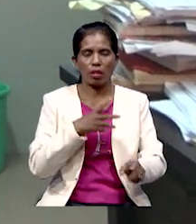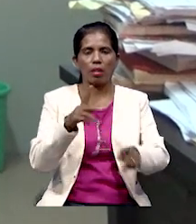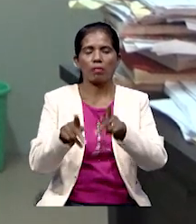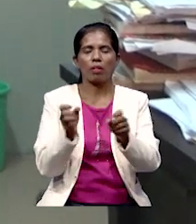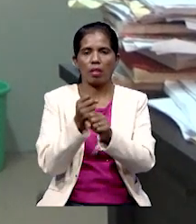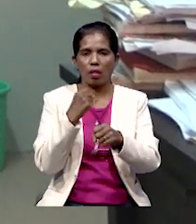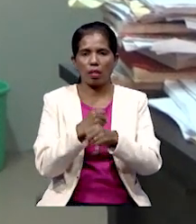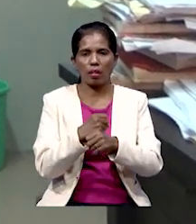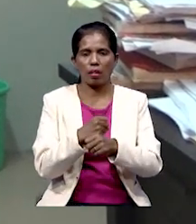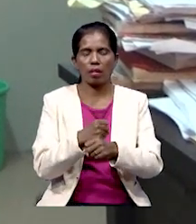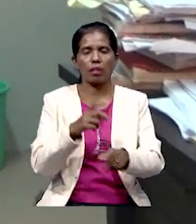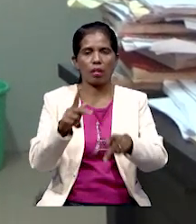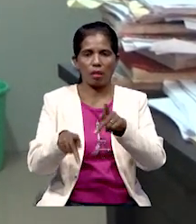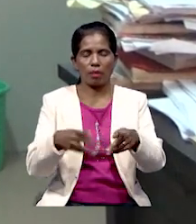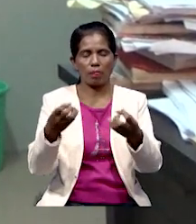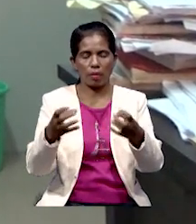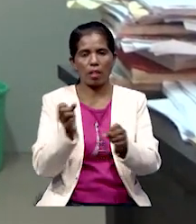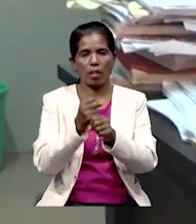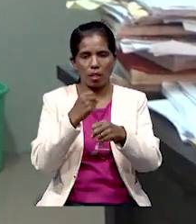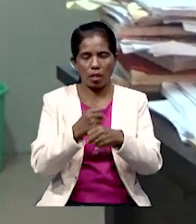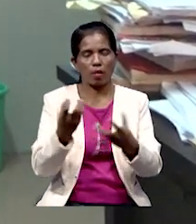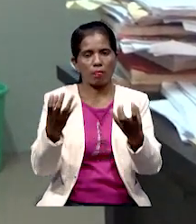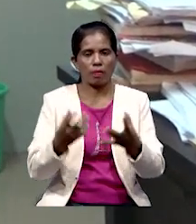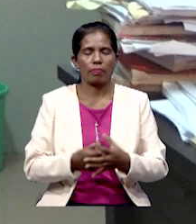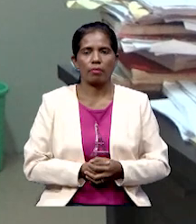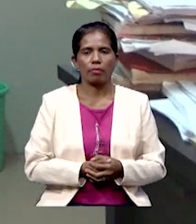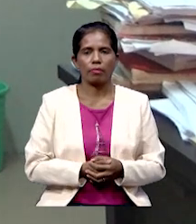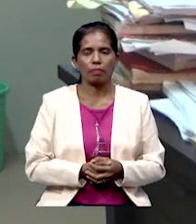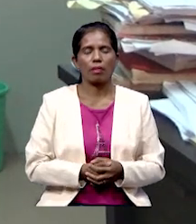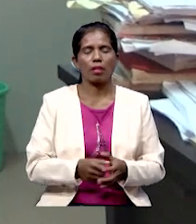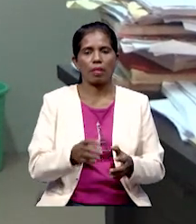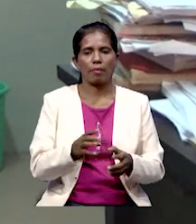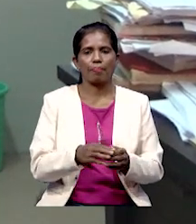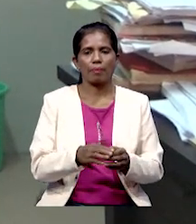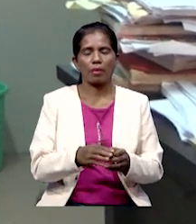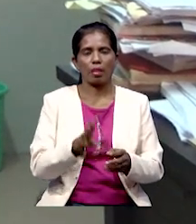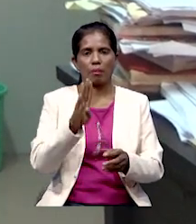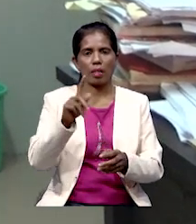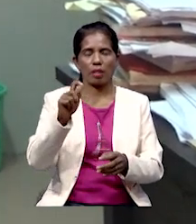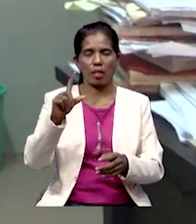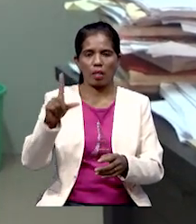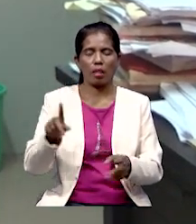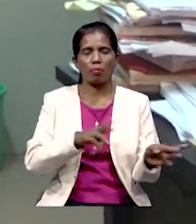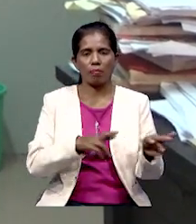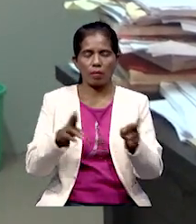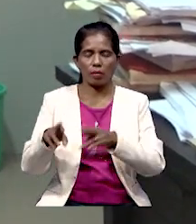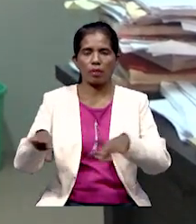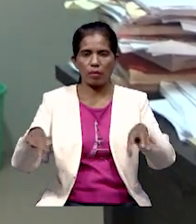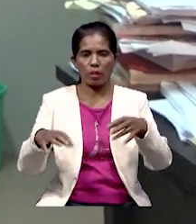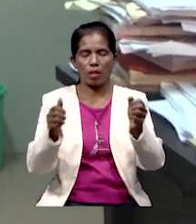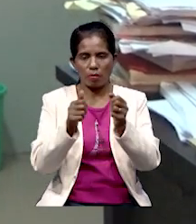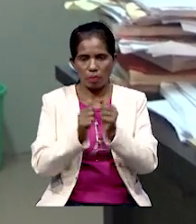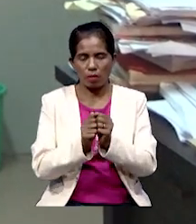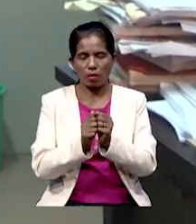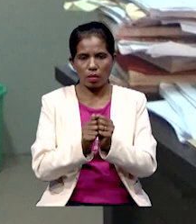halu, itinia cliente sirahalo, itinia komunidade sirahalo, ita betel na fatin pronto coragem kualia o sefi alia sira sefi suku